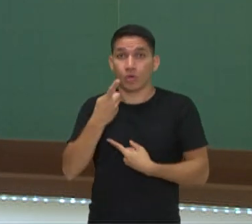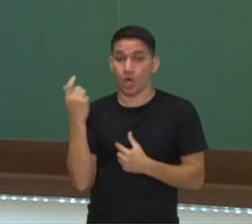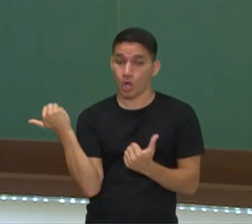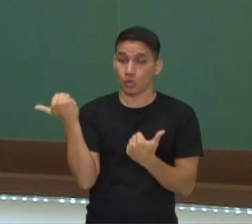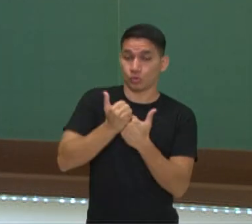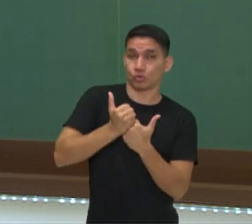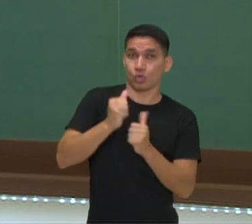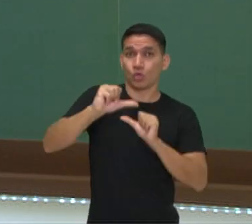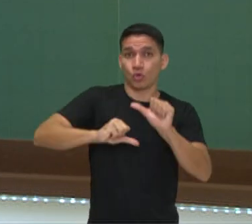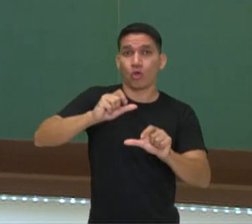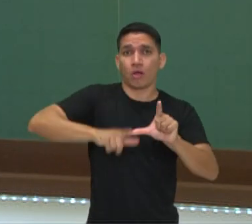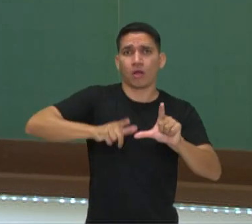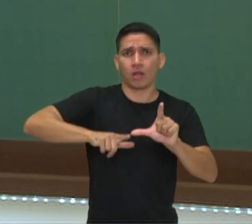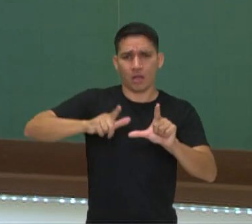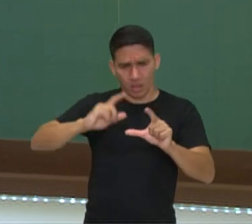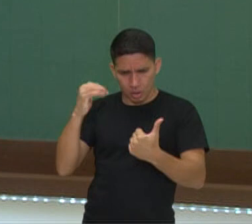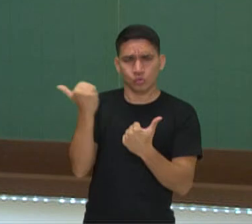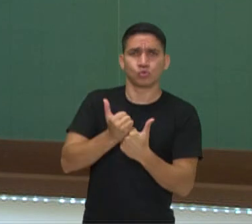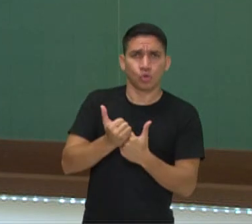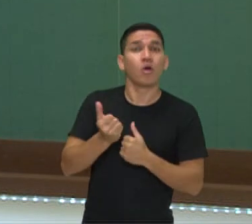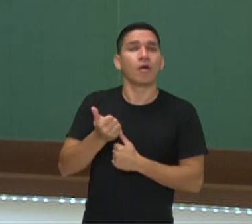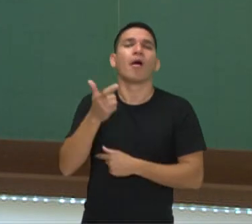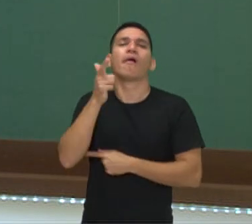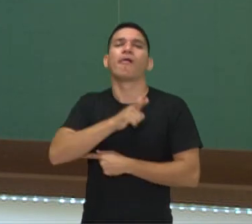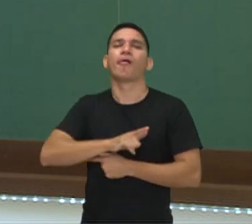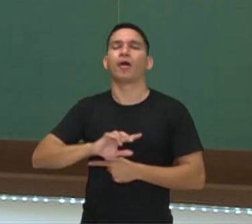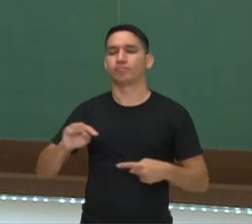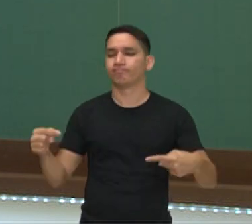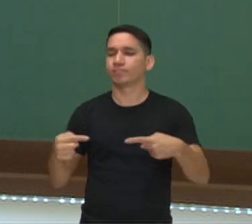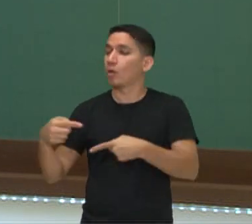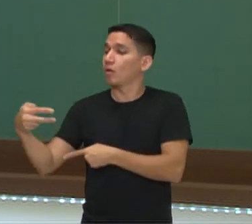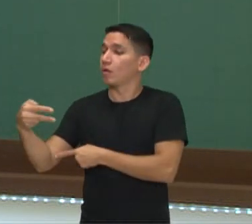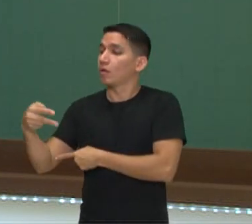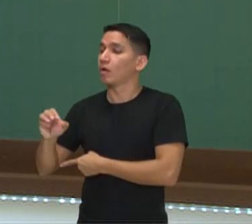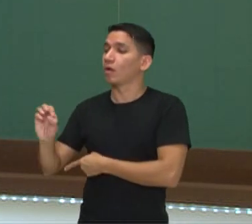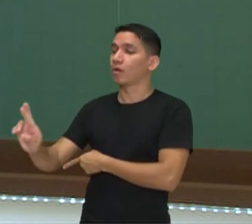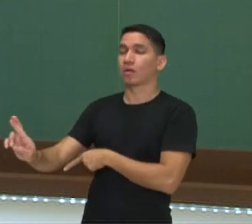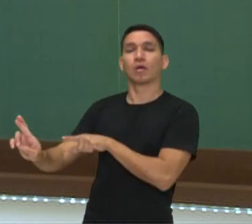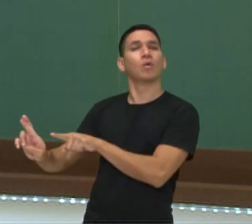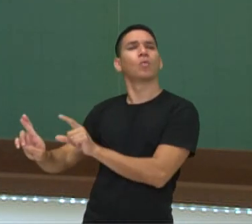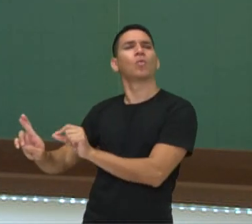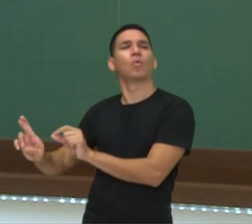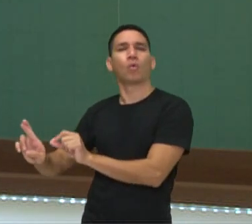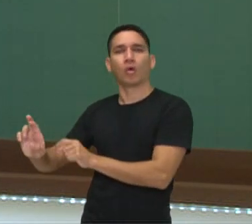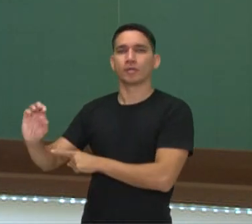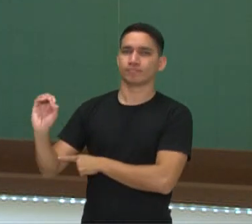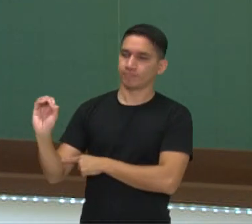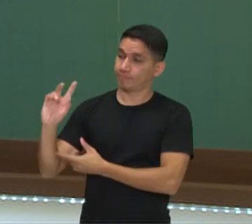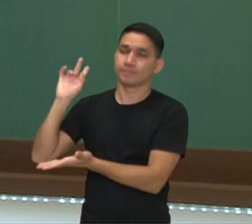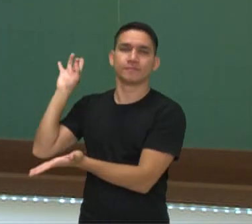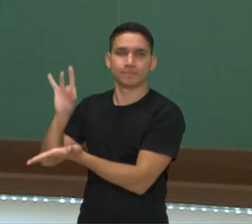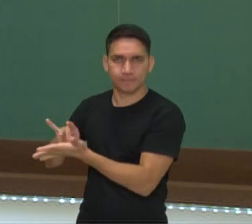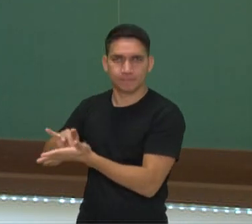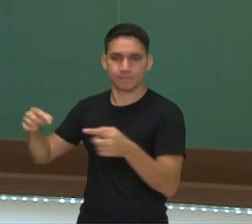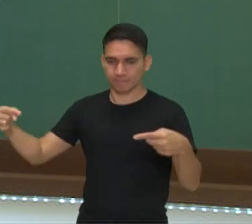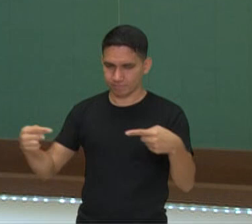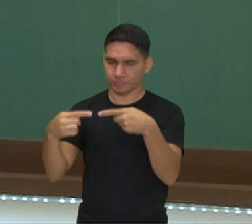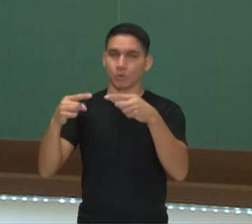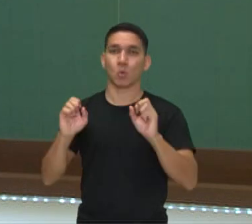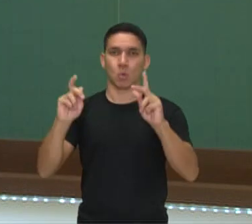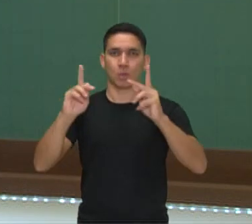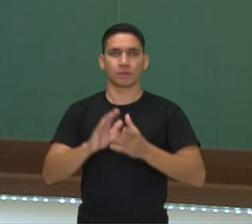no lugar da letrinha e satisfaz aquela igualdade, ou seja, torna essa igualdade verdadeira, ou